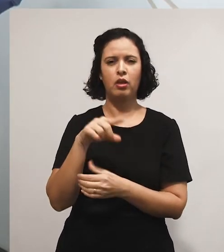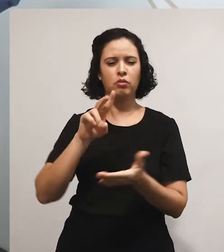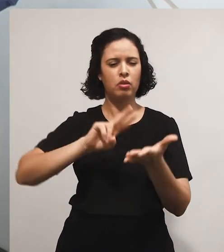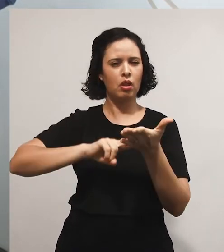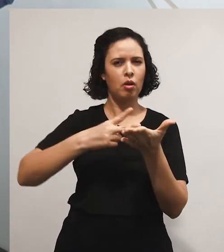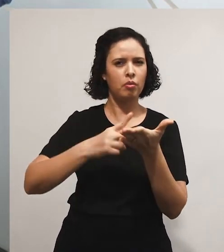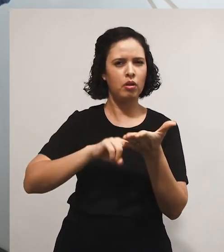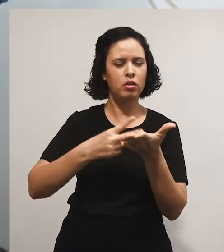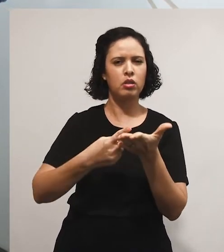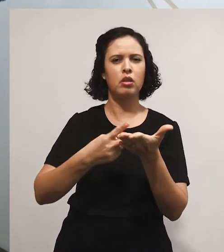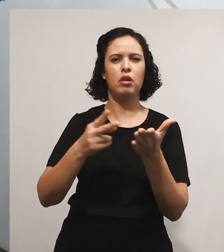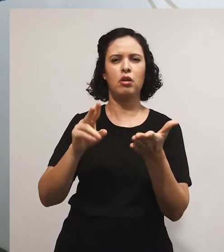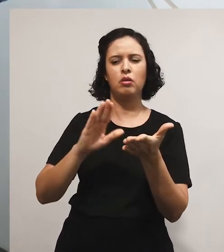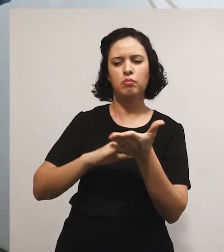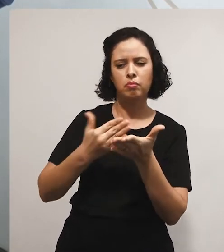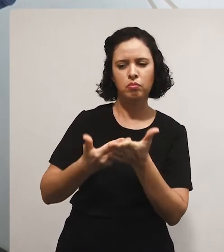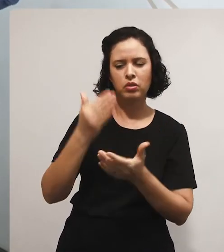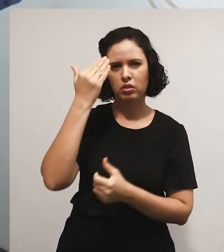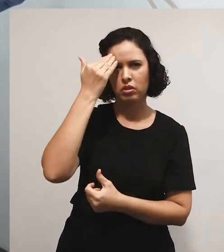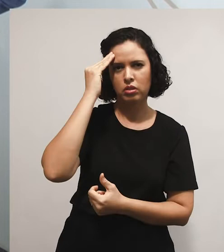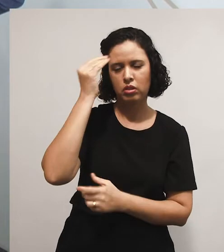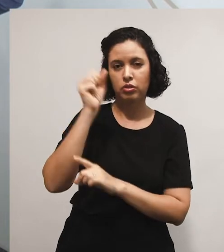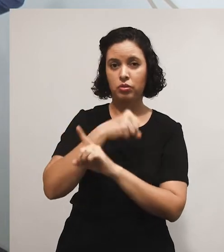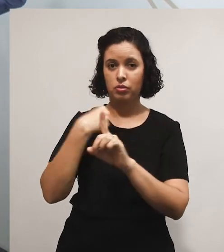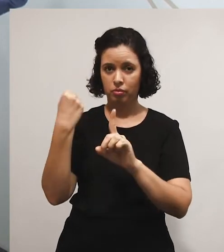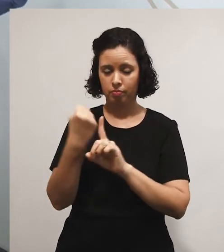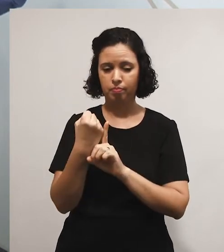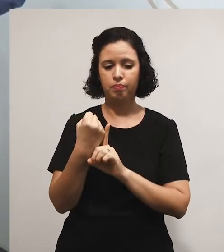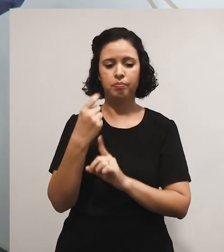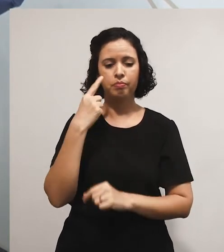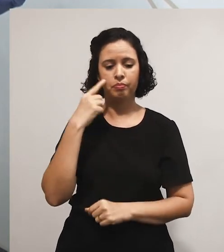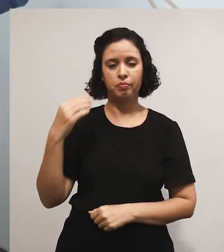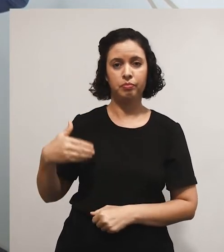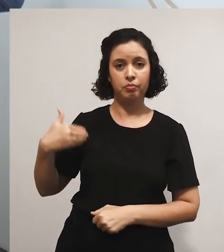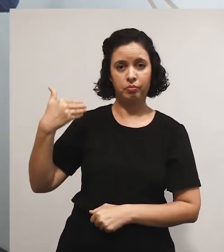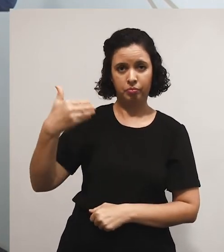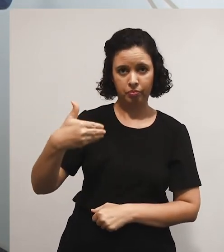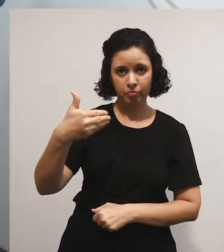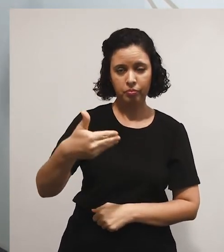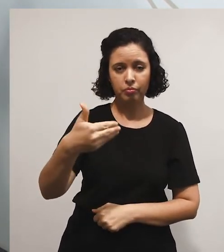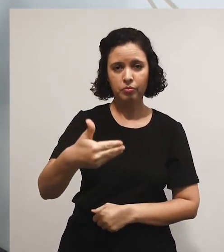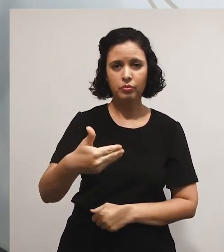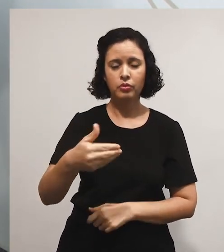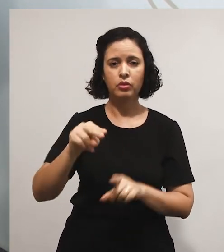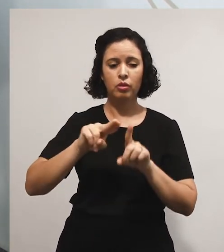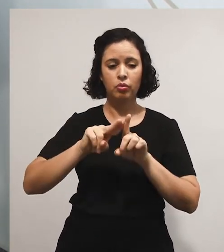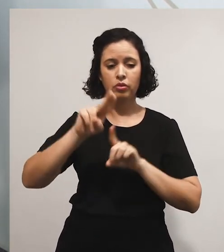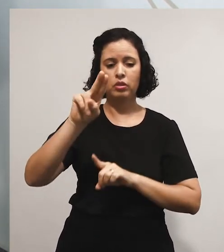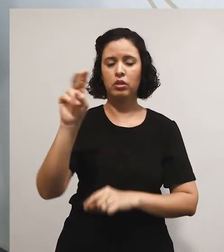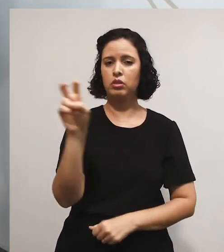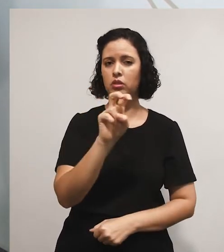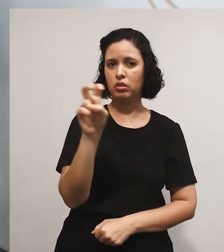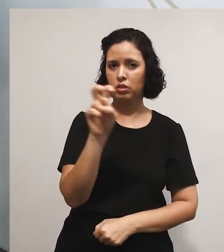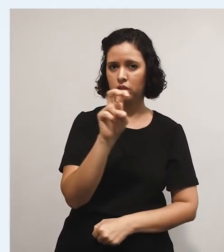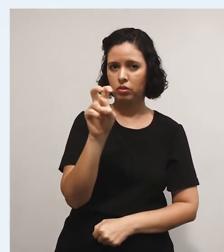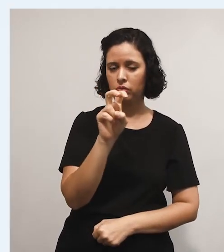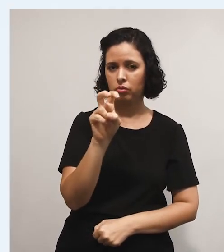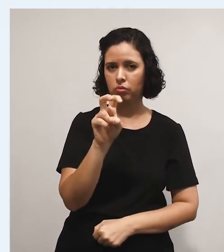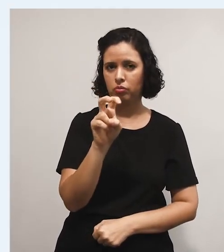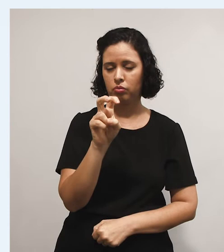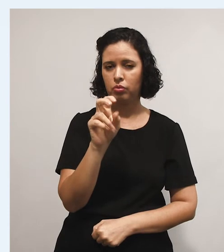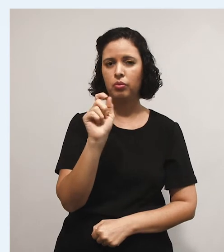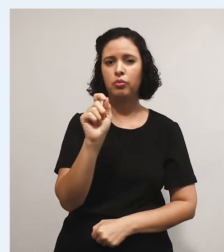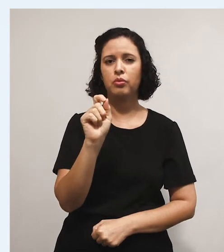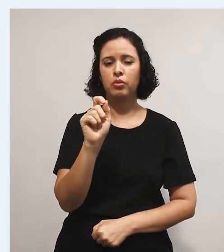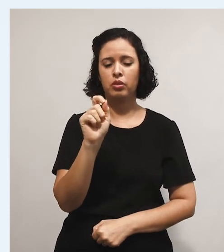interpretativo da sociologia. E avançando para a unidade 5, ainda, né,